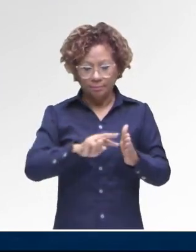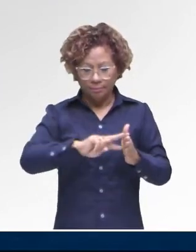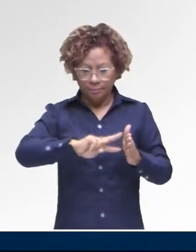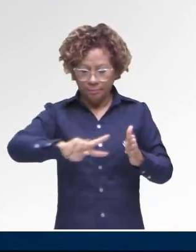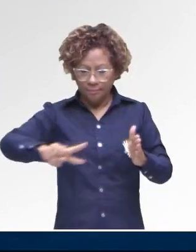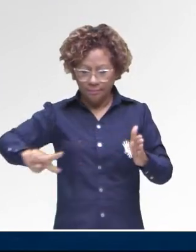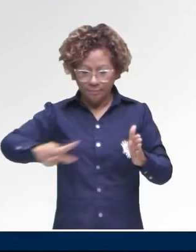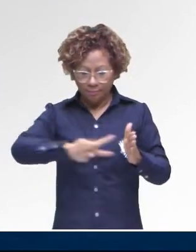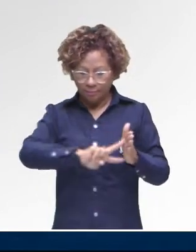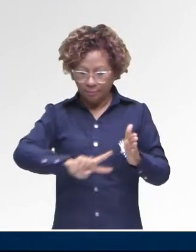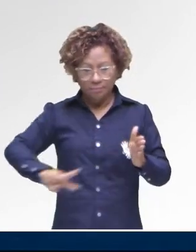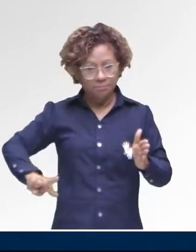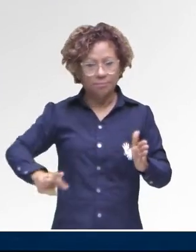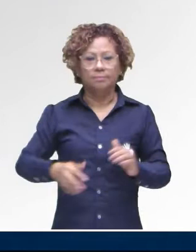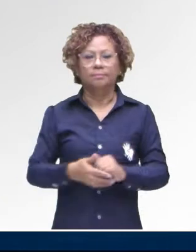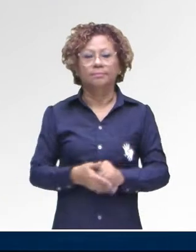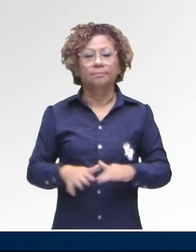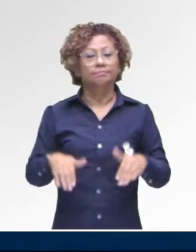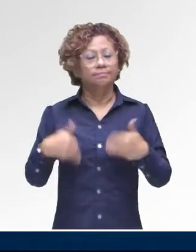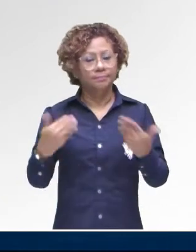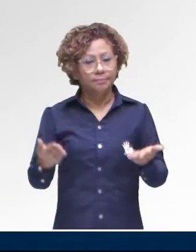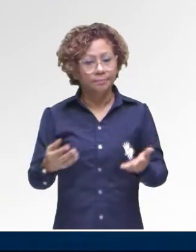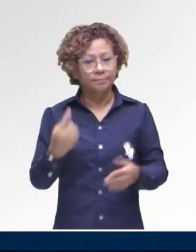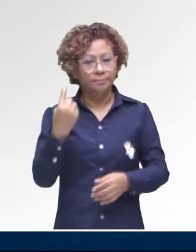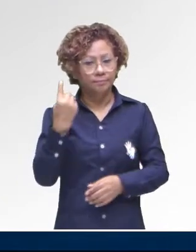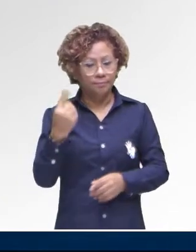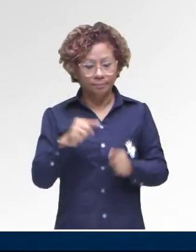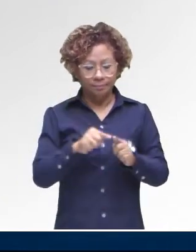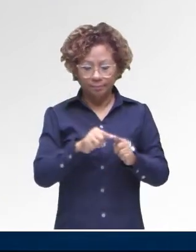subsequentes. Uma reta é